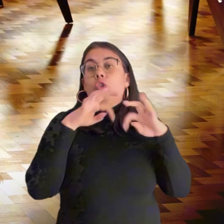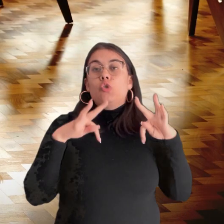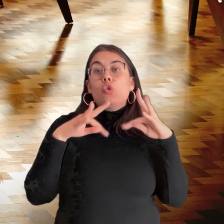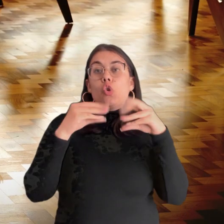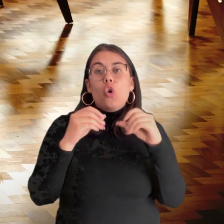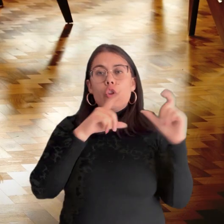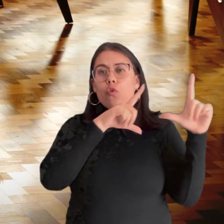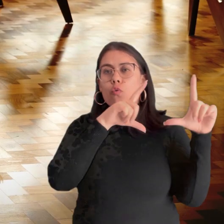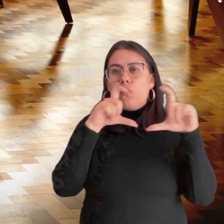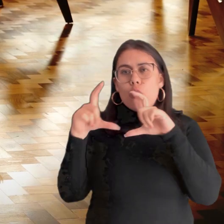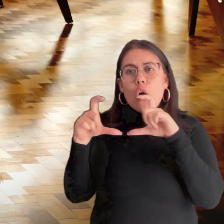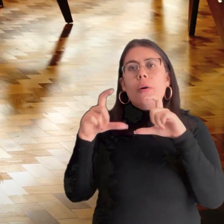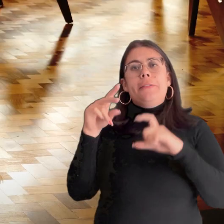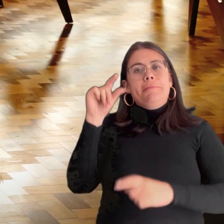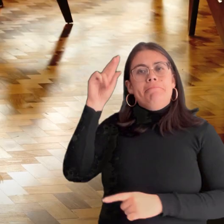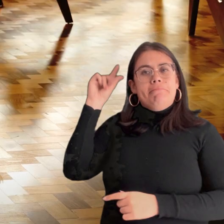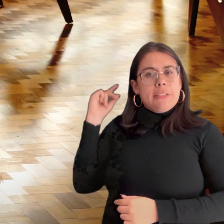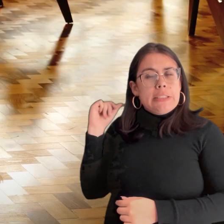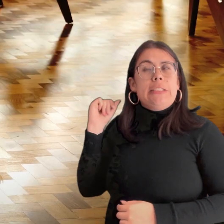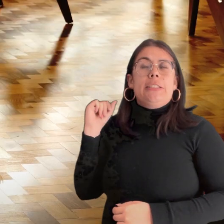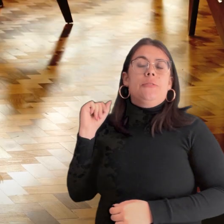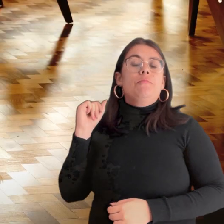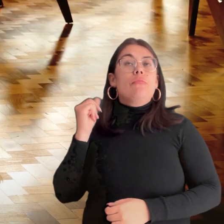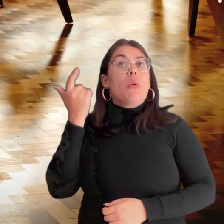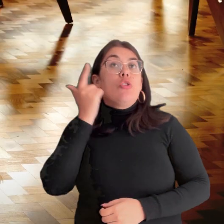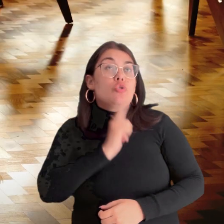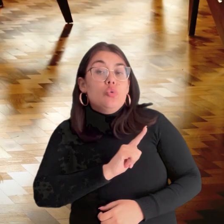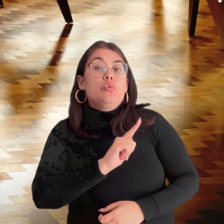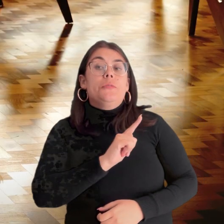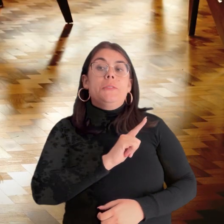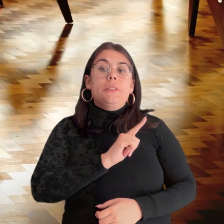gente poder entender o que tinha sido feito